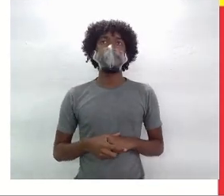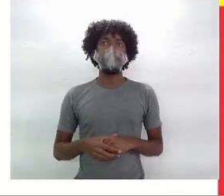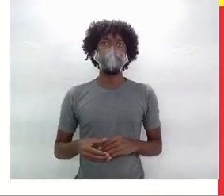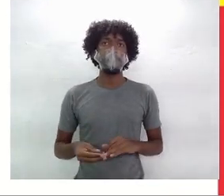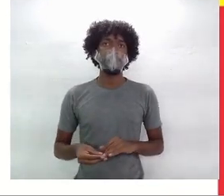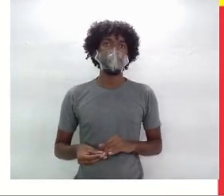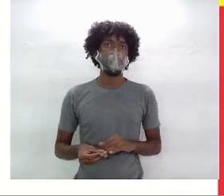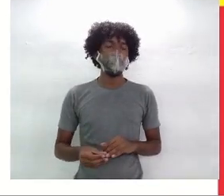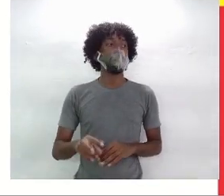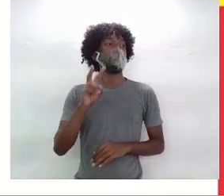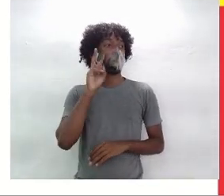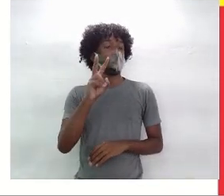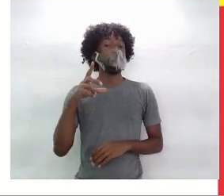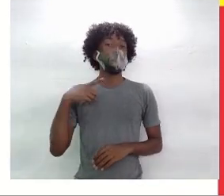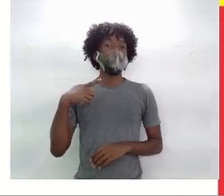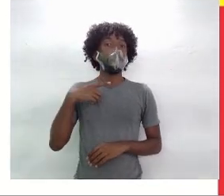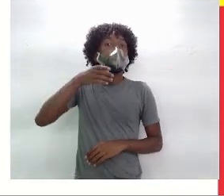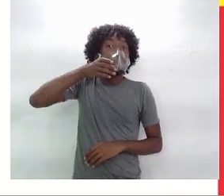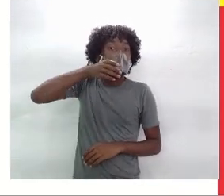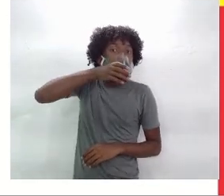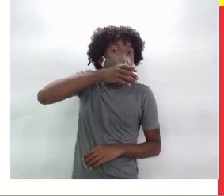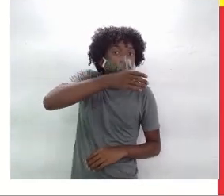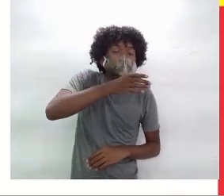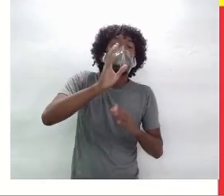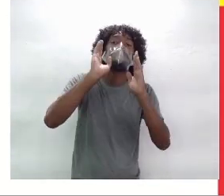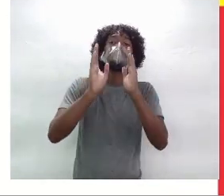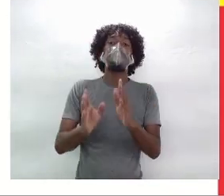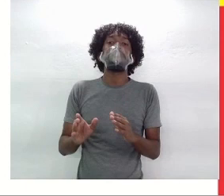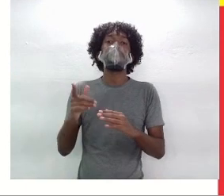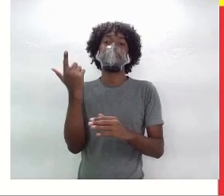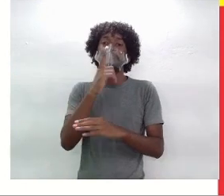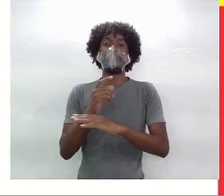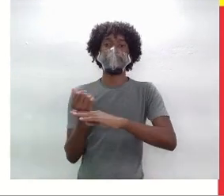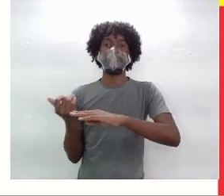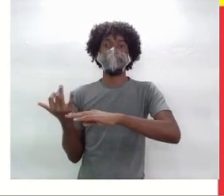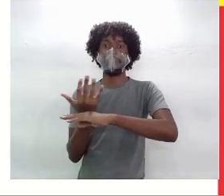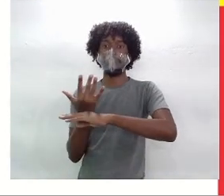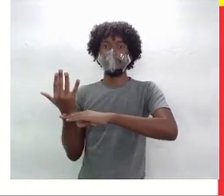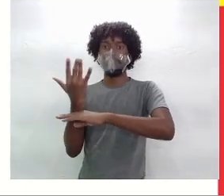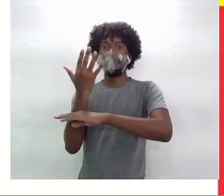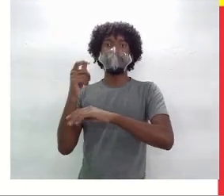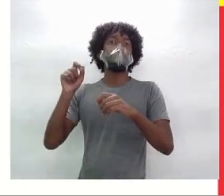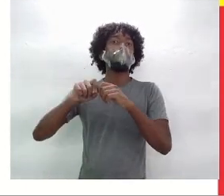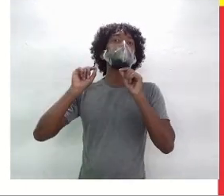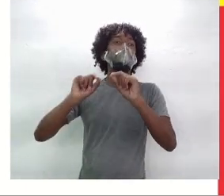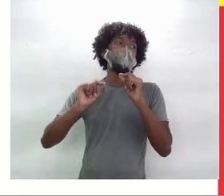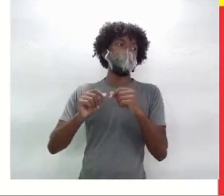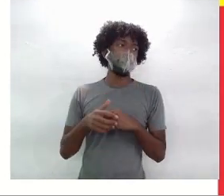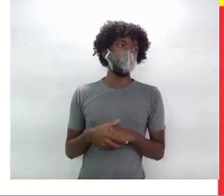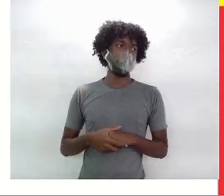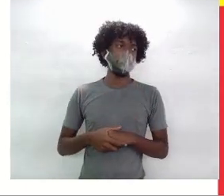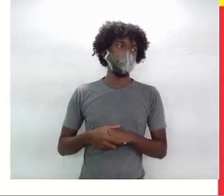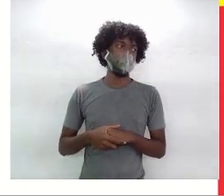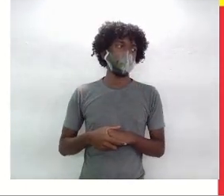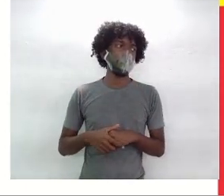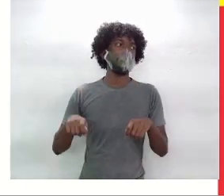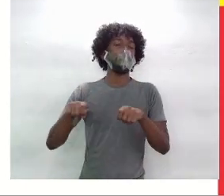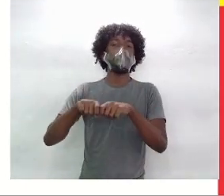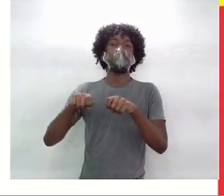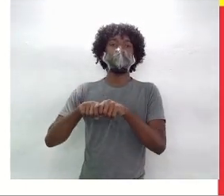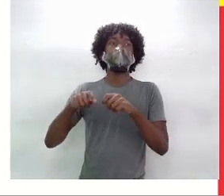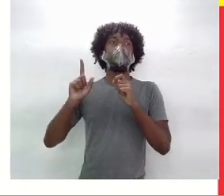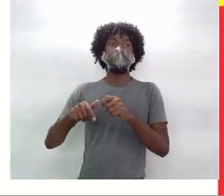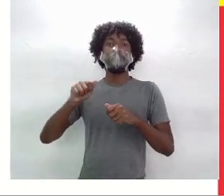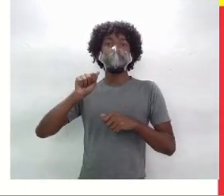Vejam aí que a frente quente, ela chega, né? E quando ela chega, o que é que ela vai fazer? Ela vai fazer com que esse